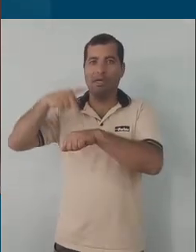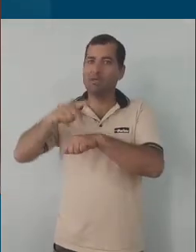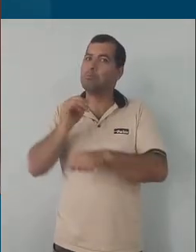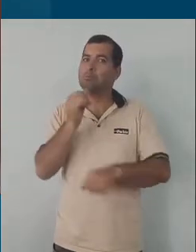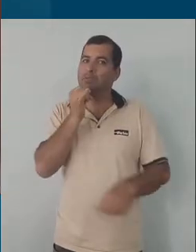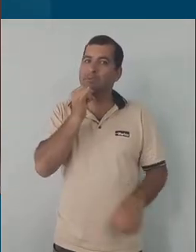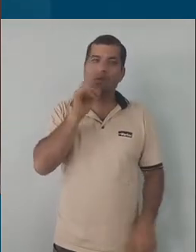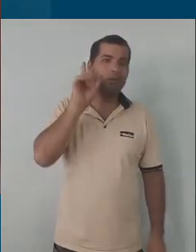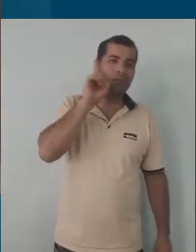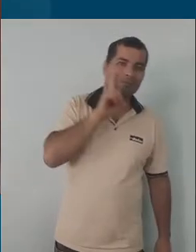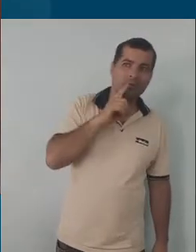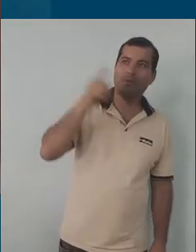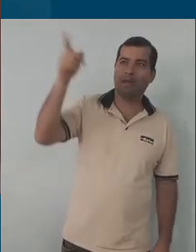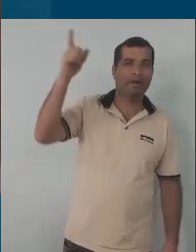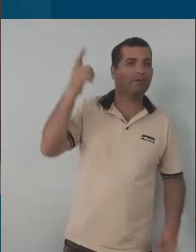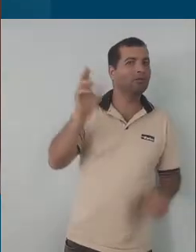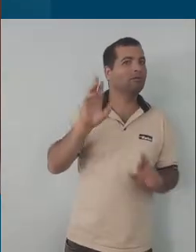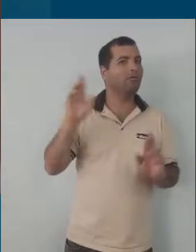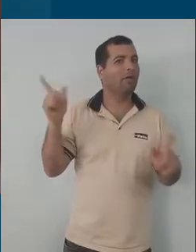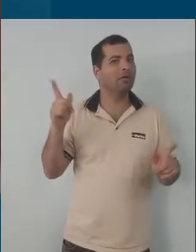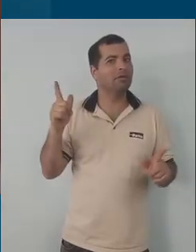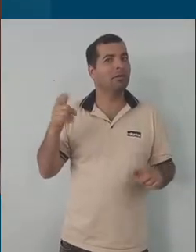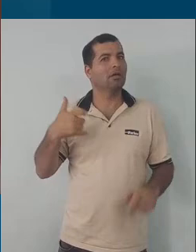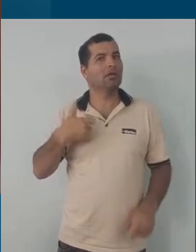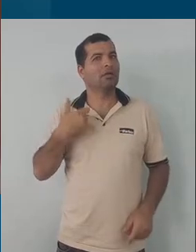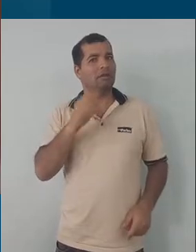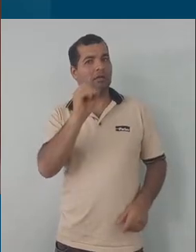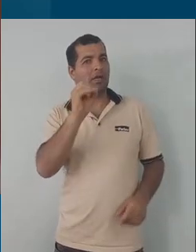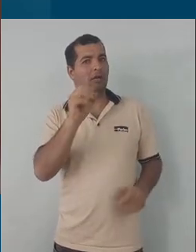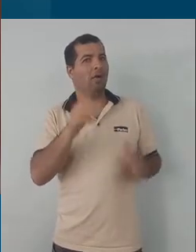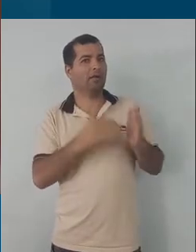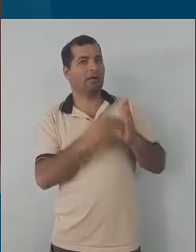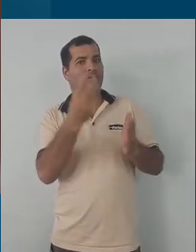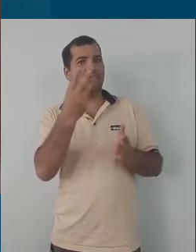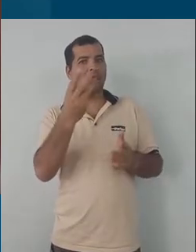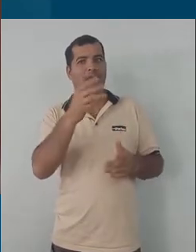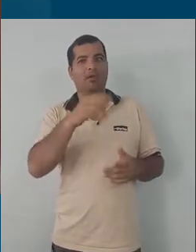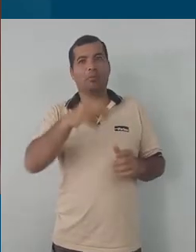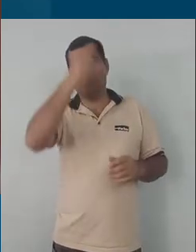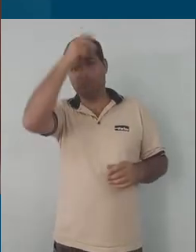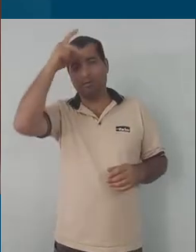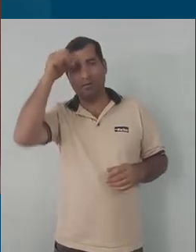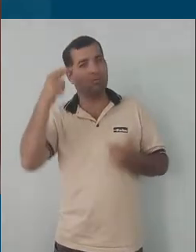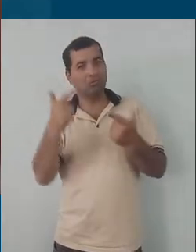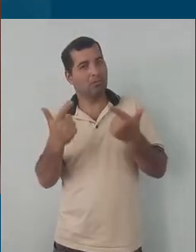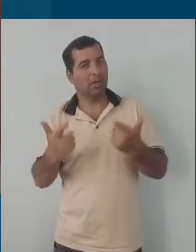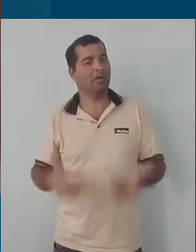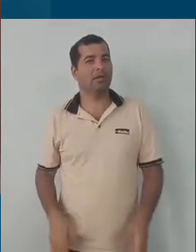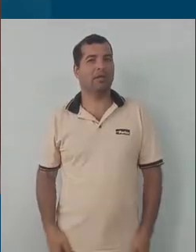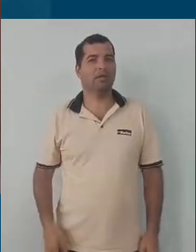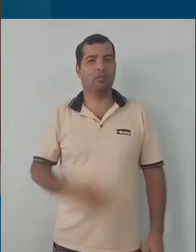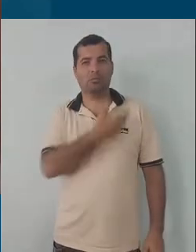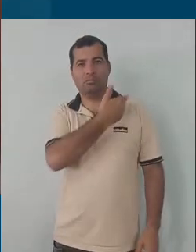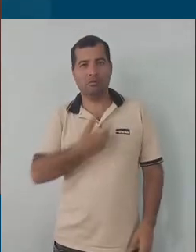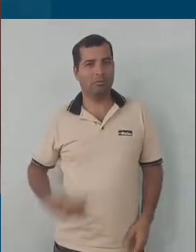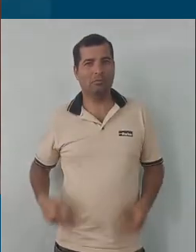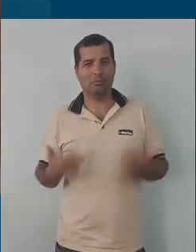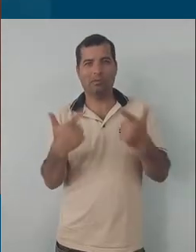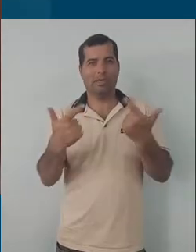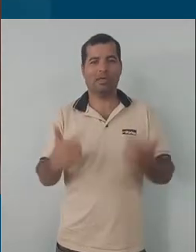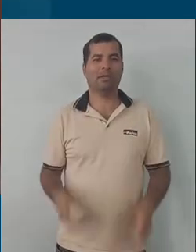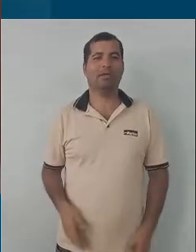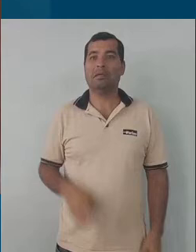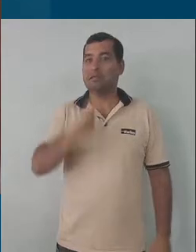nem educação de 0 a 3 pública, e em muitos lugares a educação pública não é gratuita,